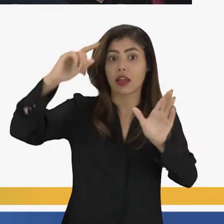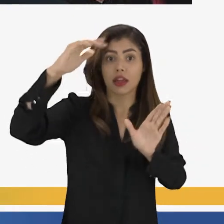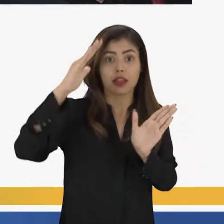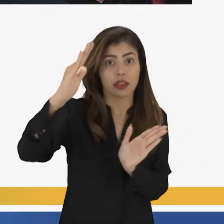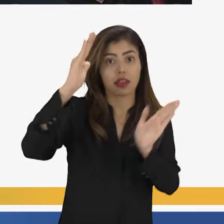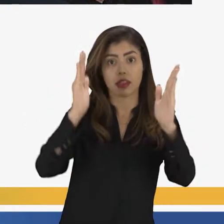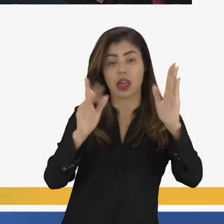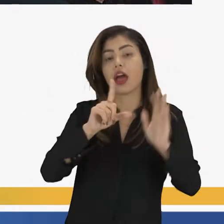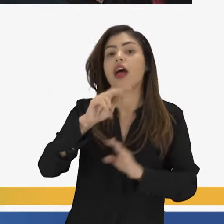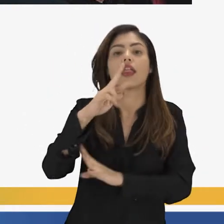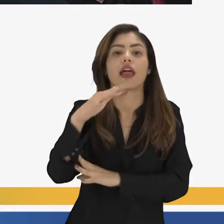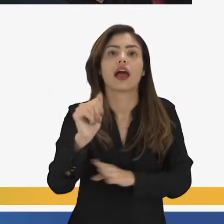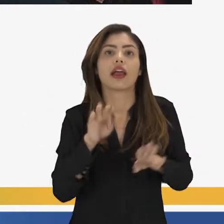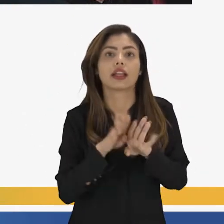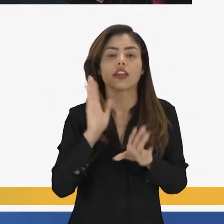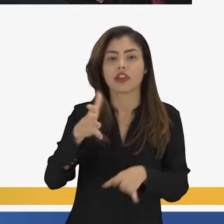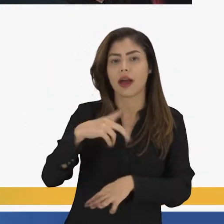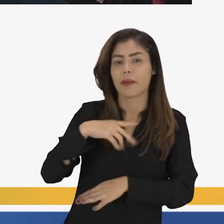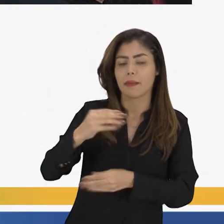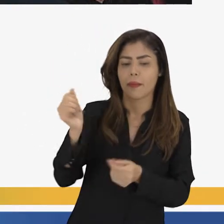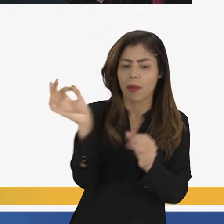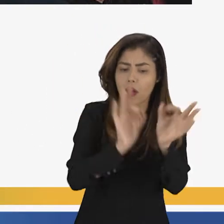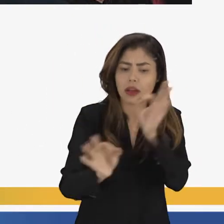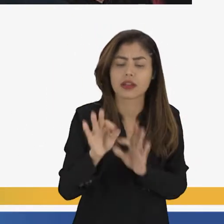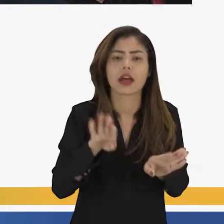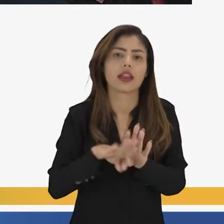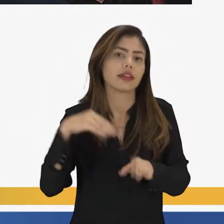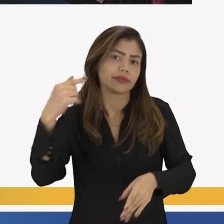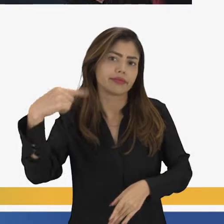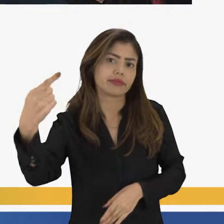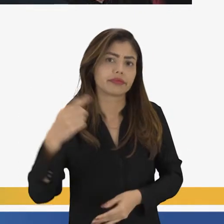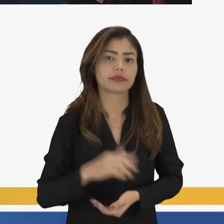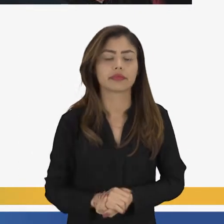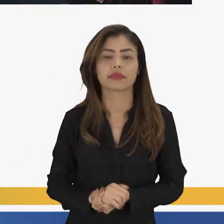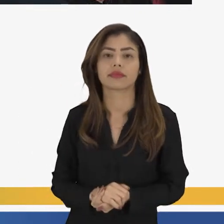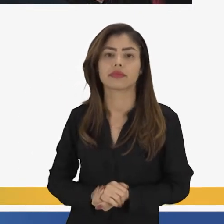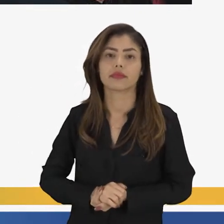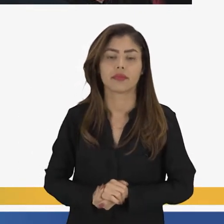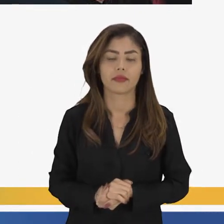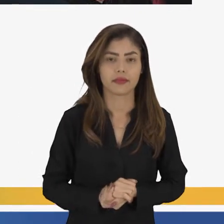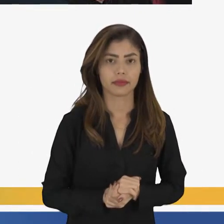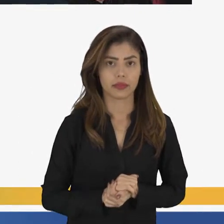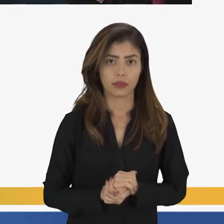foi preparada anteriormente, já com os desenhos todos, né? Que